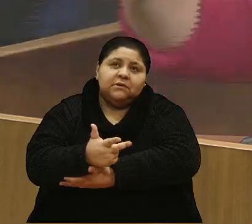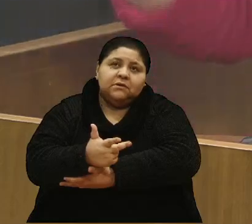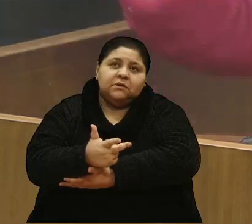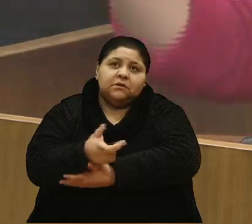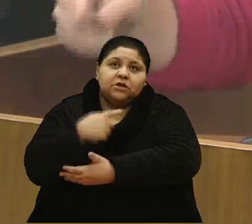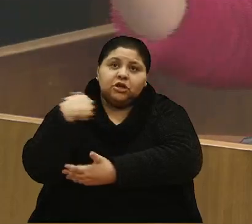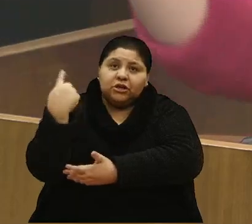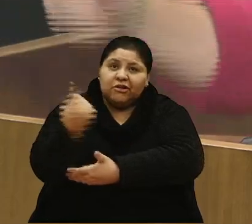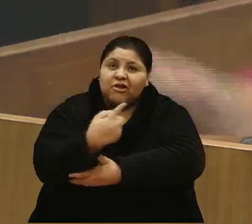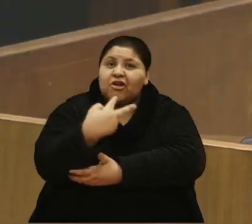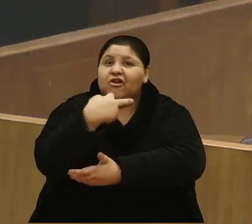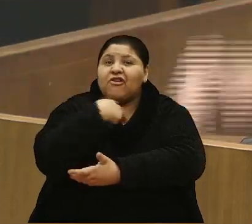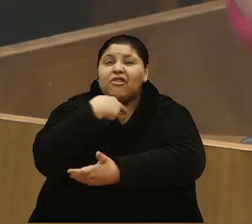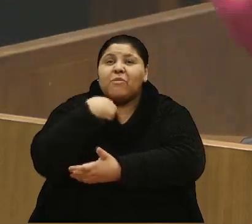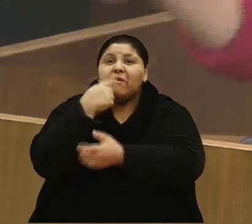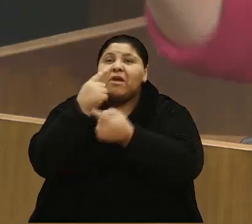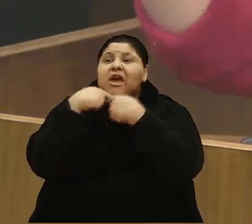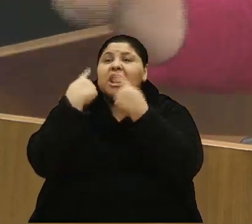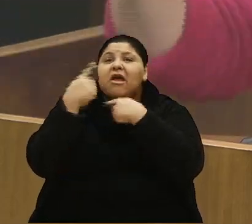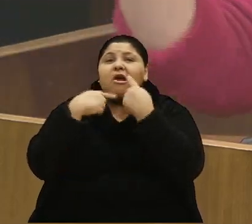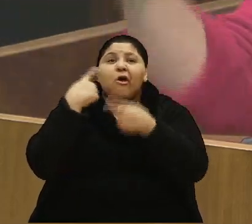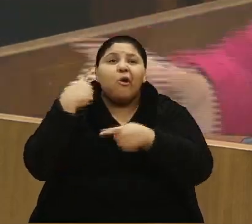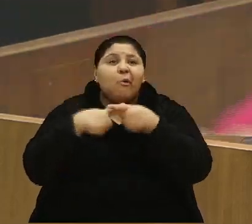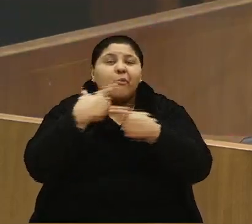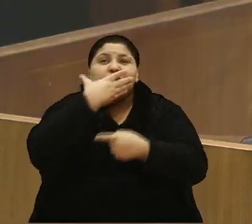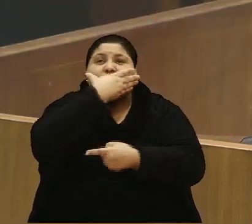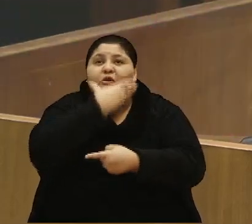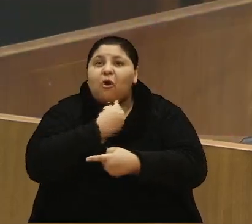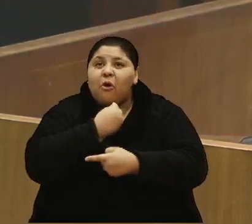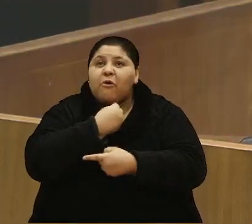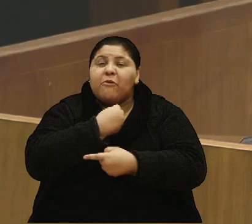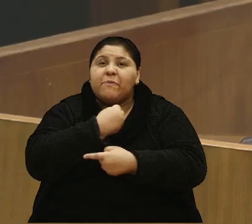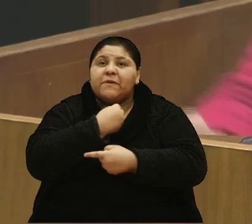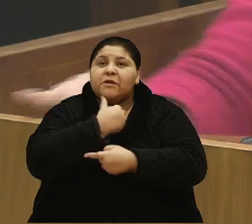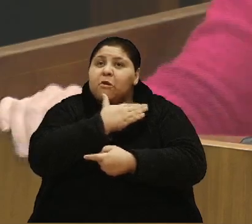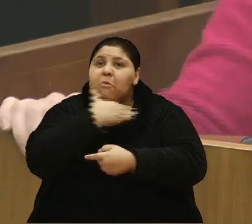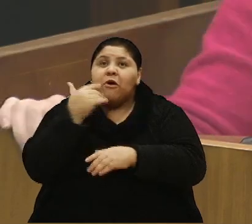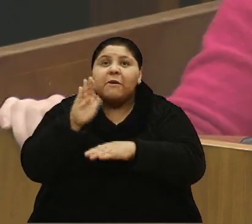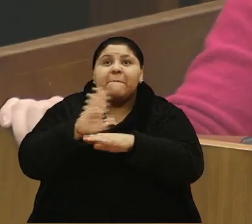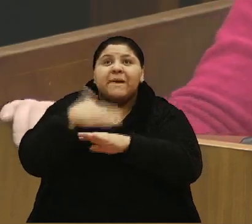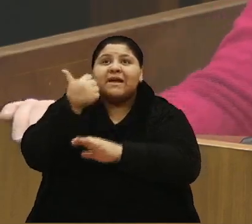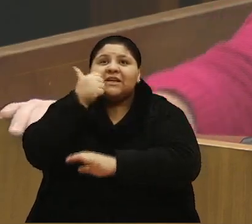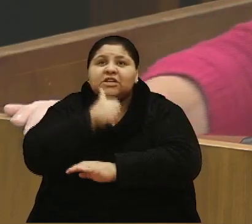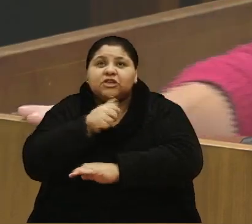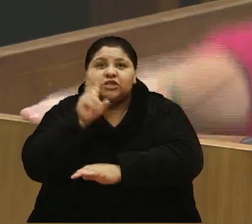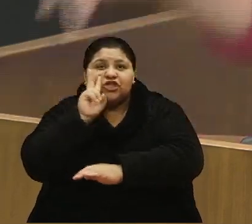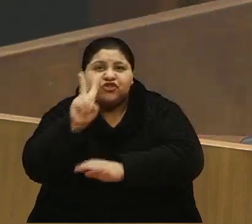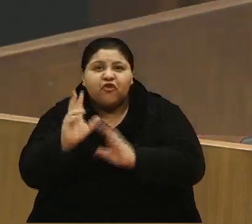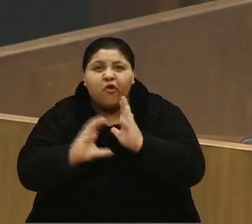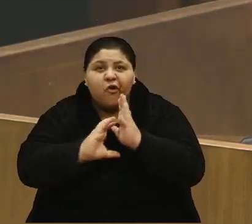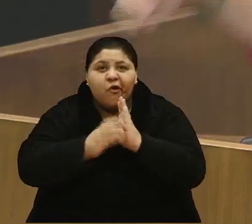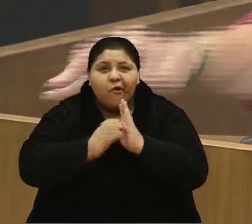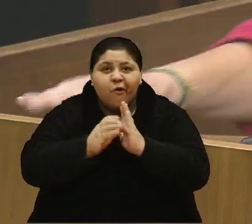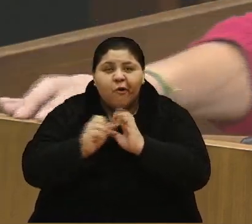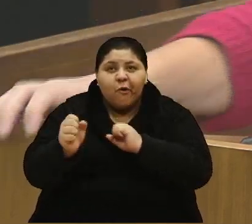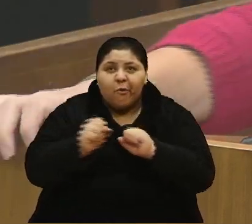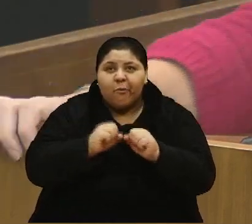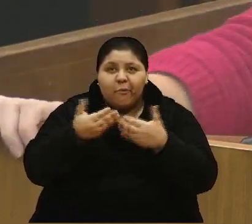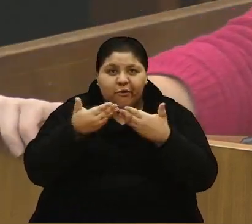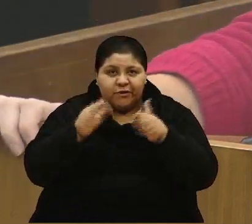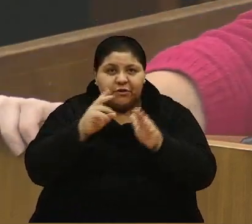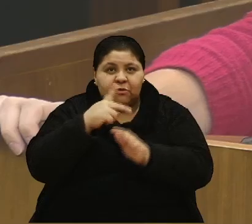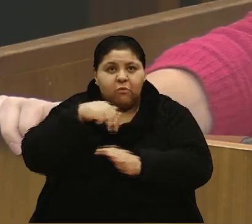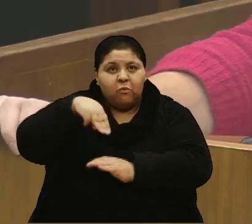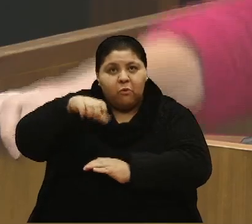que nós não podemos reclamar porque os homens morrem muito mais do que as mulheres. E aí a gente vai olhar os dados do mapa. Pode abrir o mapa, por